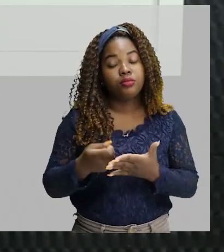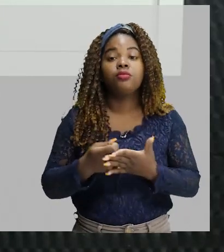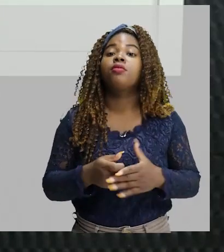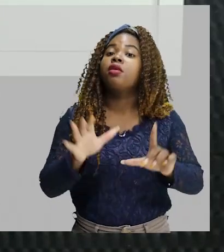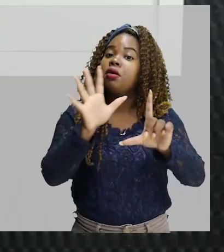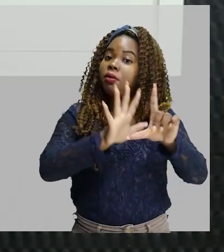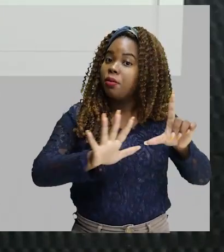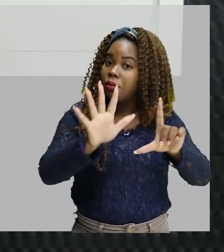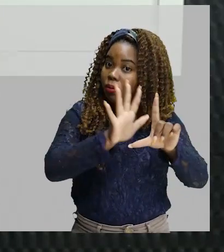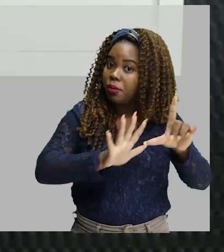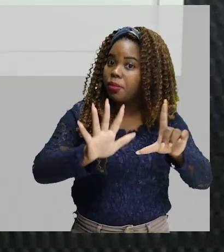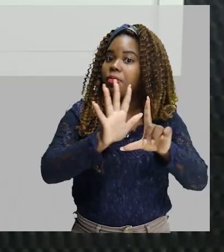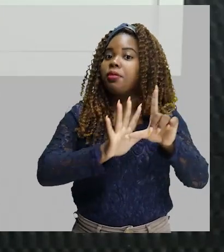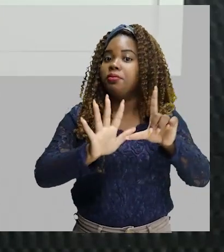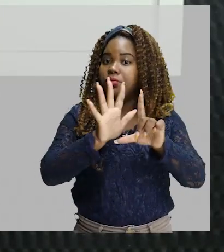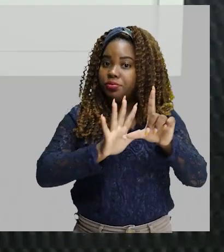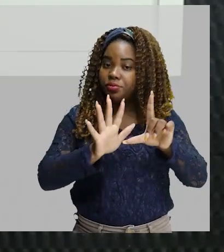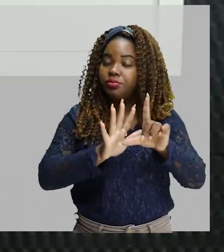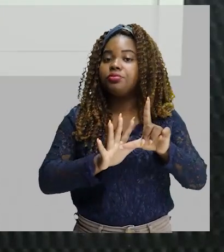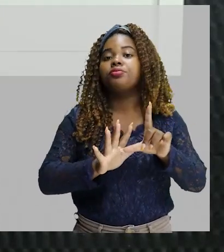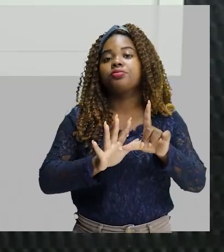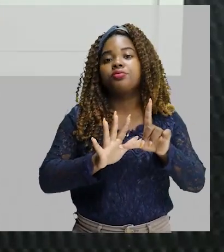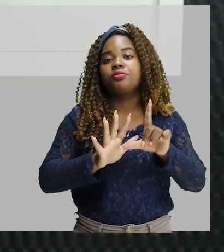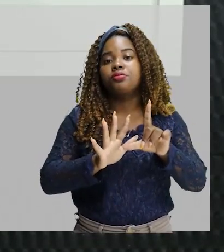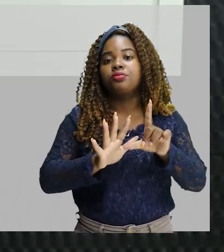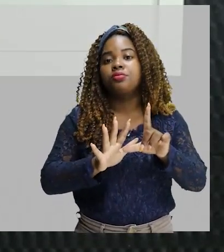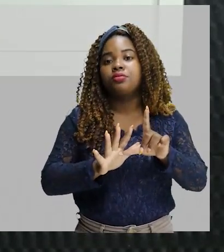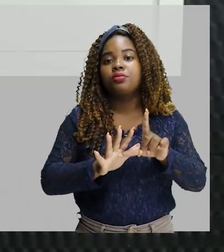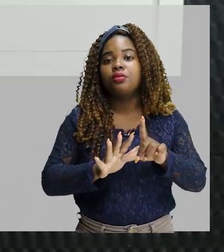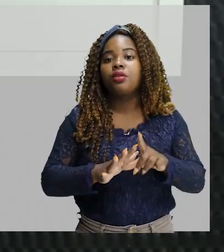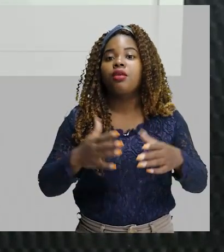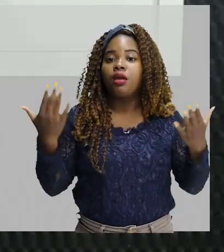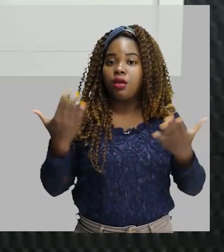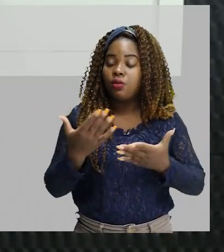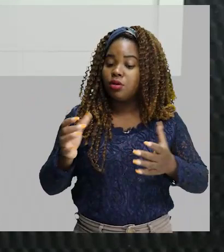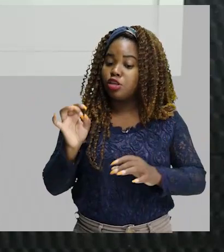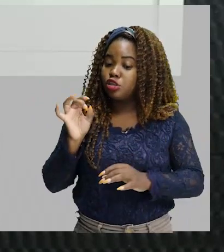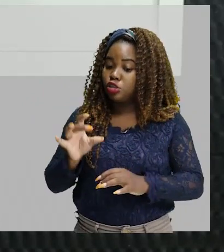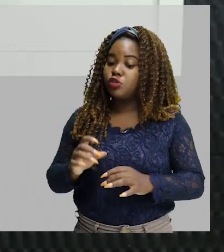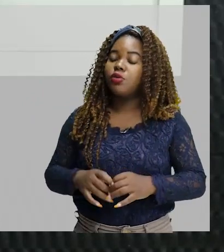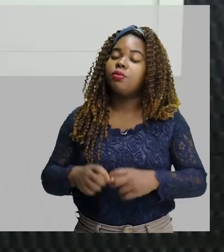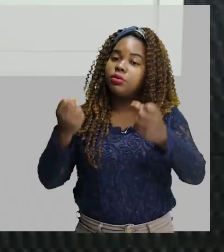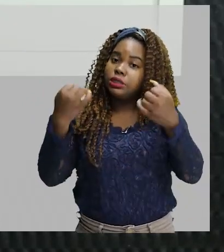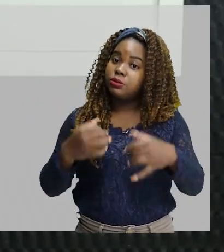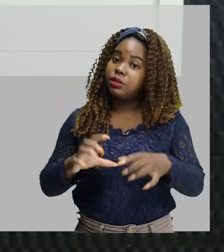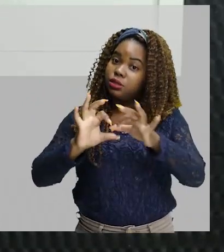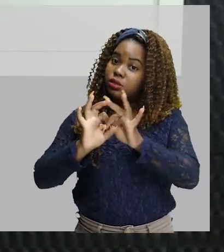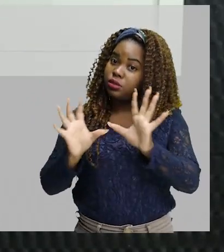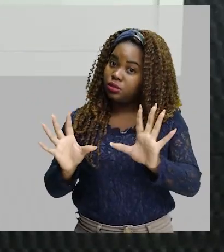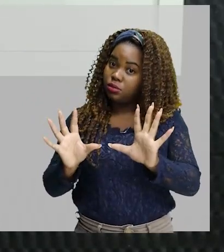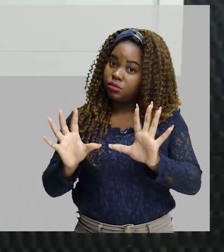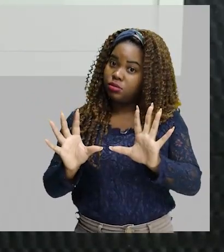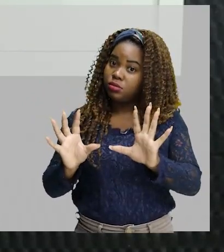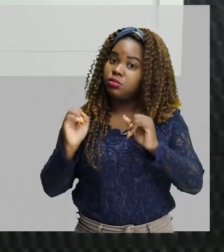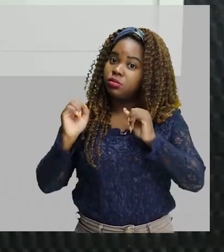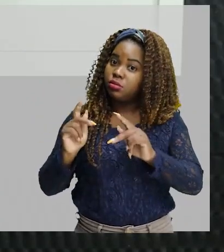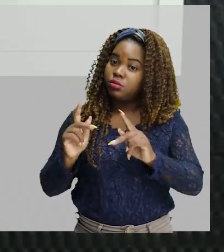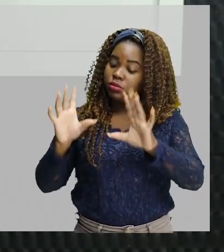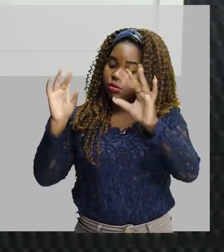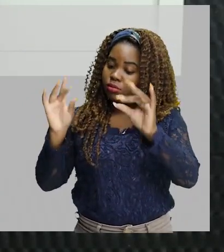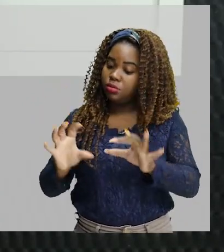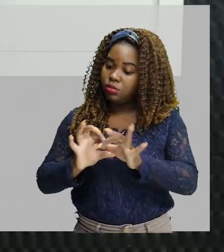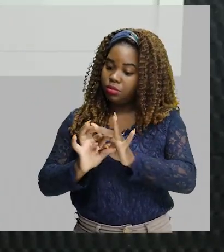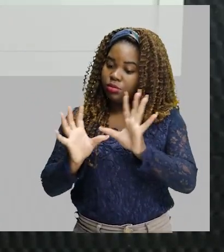Gonçalves Dias ali, dá um Gonçalves Dias que tu vai encontrar. E aqui é só para a gente falar sobre liberdade, não sobre a deontologia, tá?